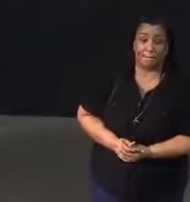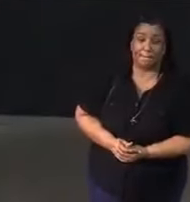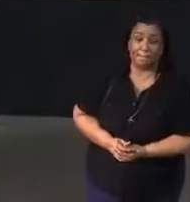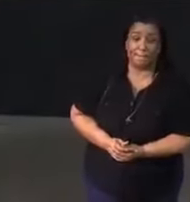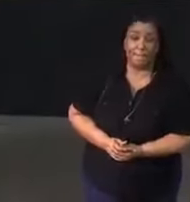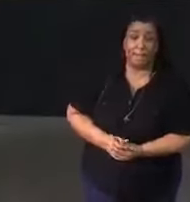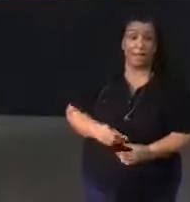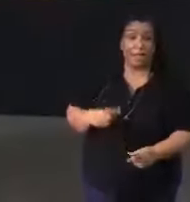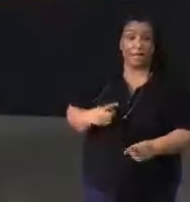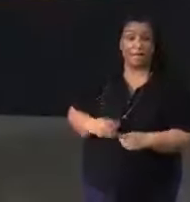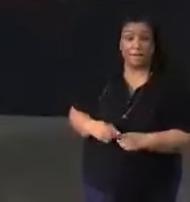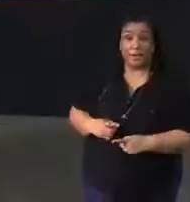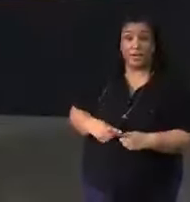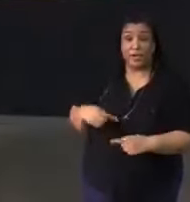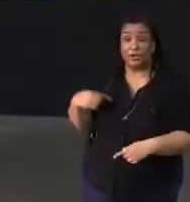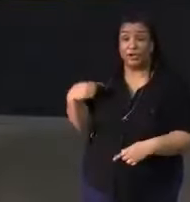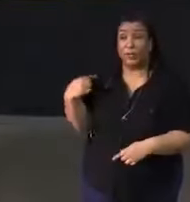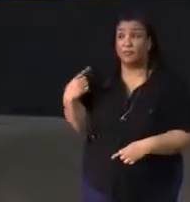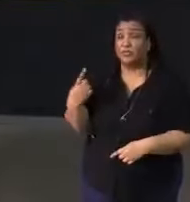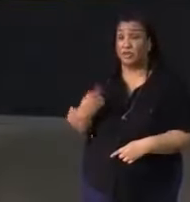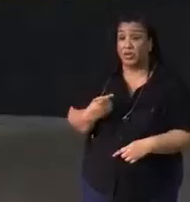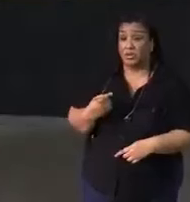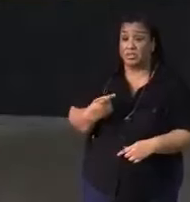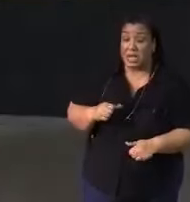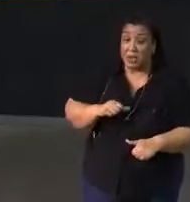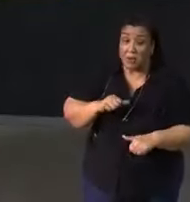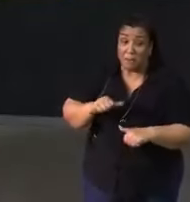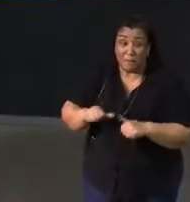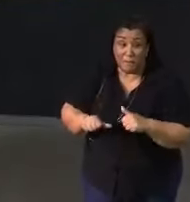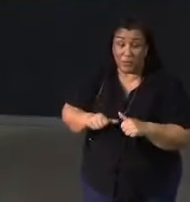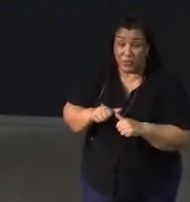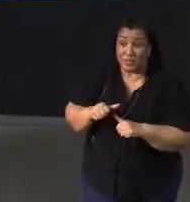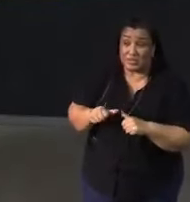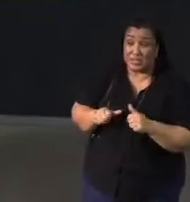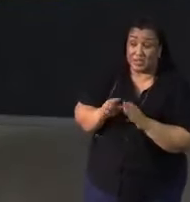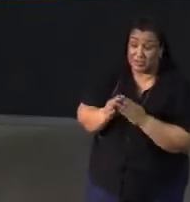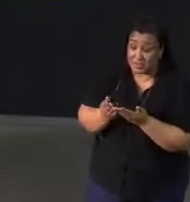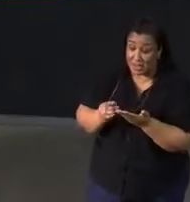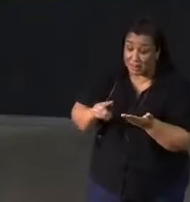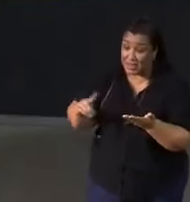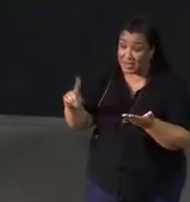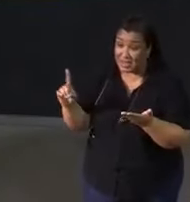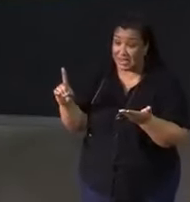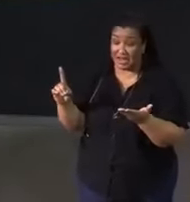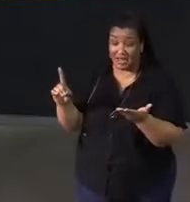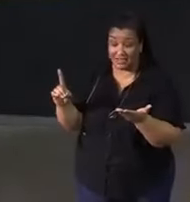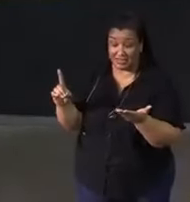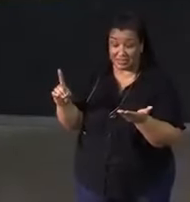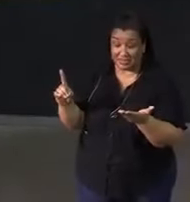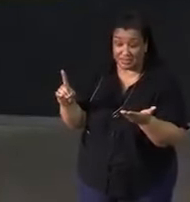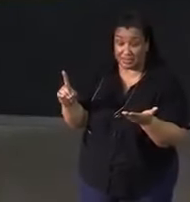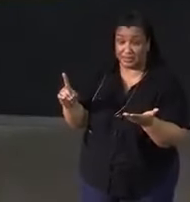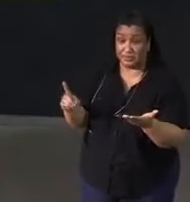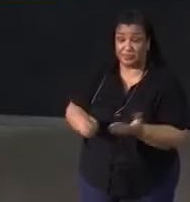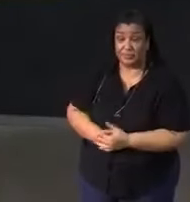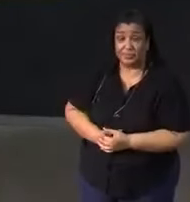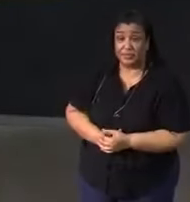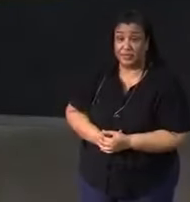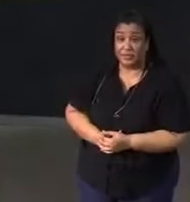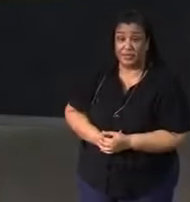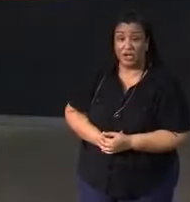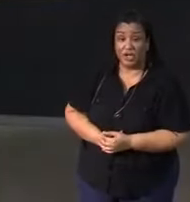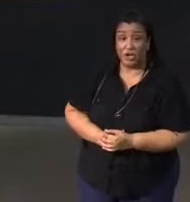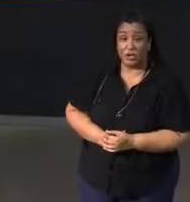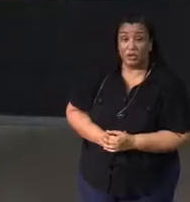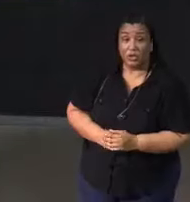Porque nós estamos transformando o Evangelho num espetáculo sensorial. Então